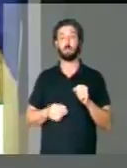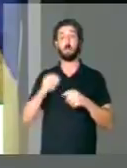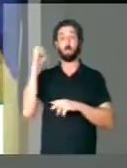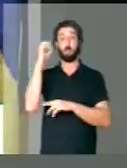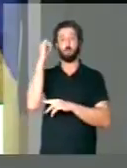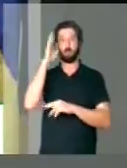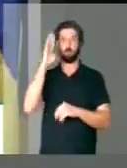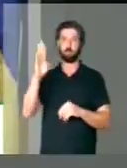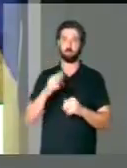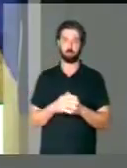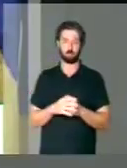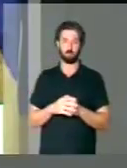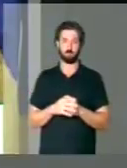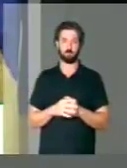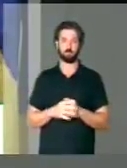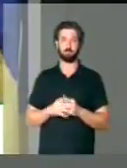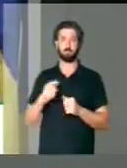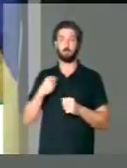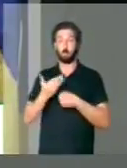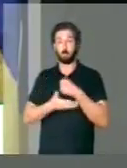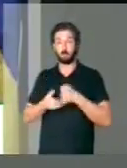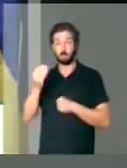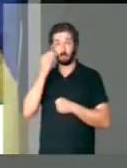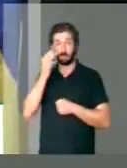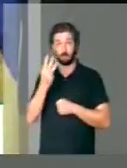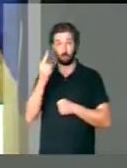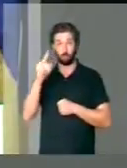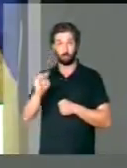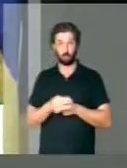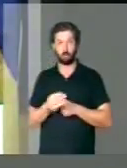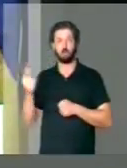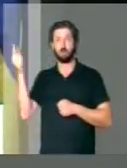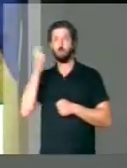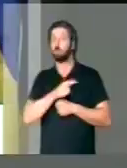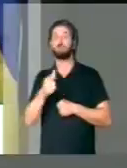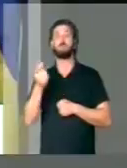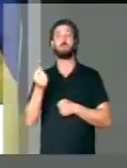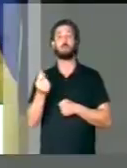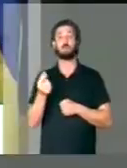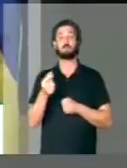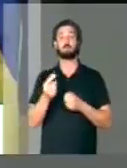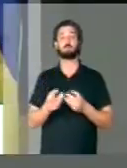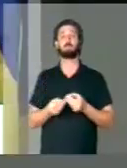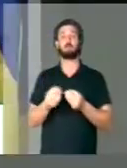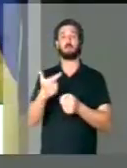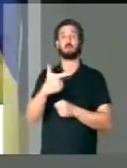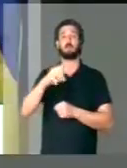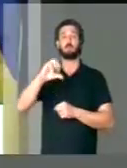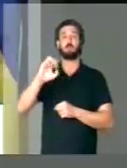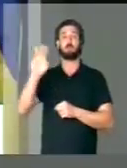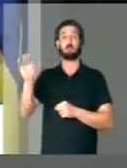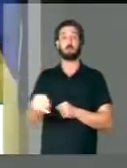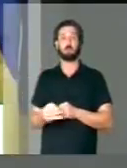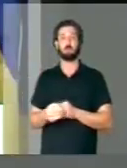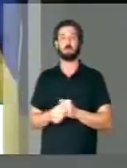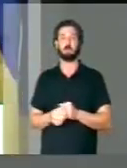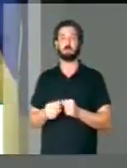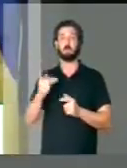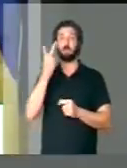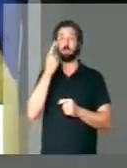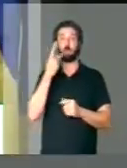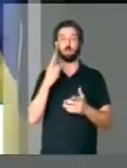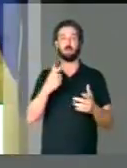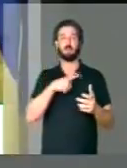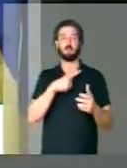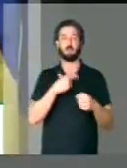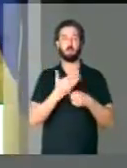Alegre, que tinha um lance mínimo de 31 milhões, foi arrematado a oferta de 290 milhões, e o aeroporto de Fortaleza,